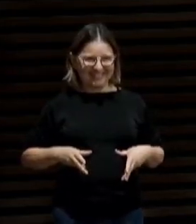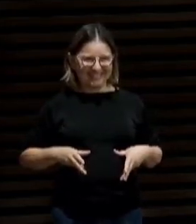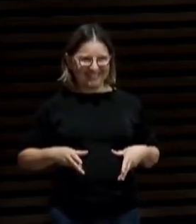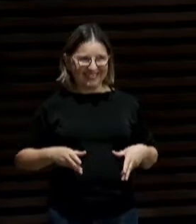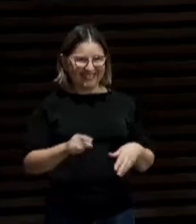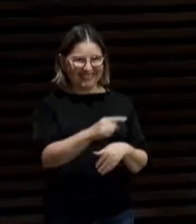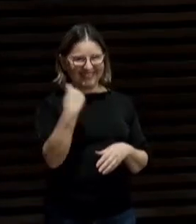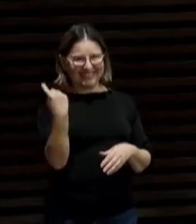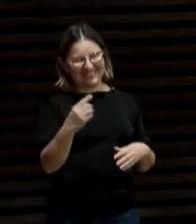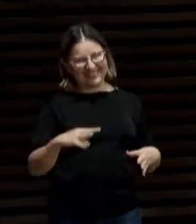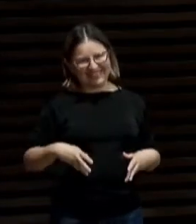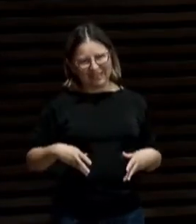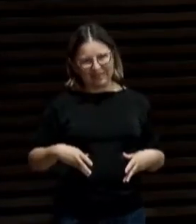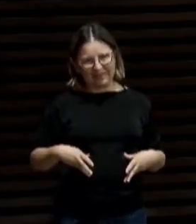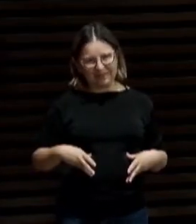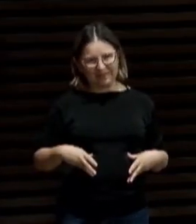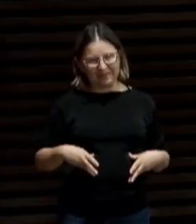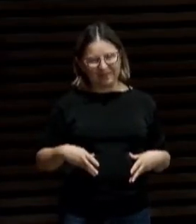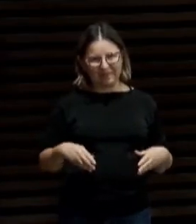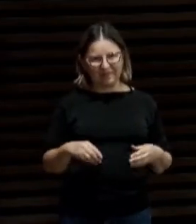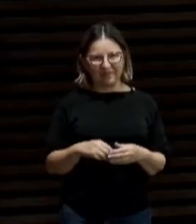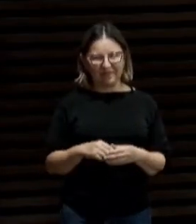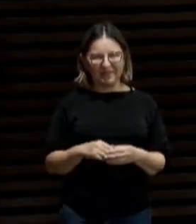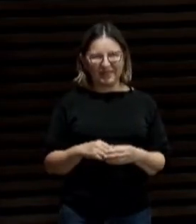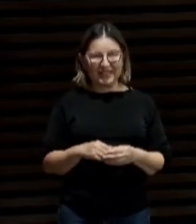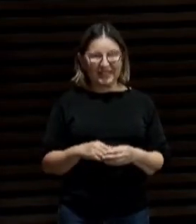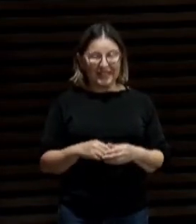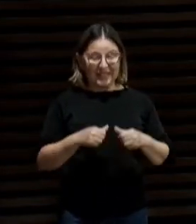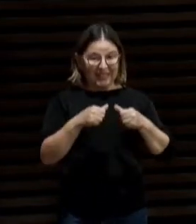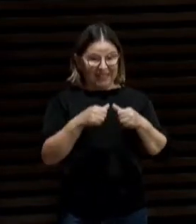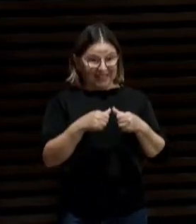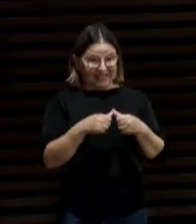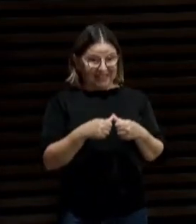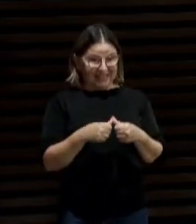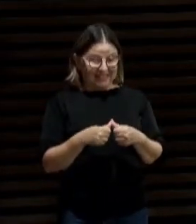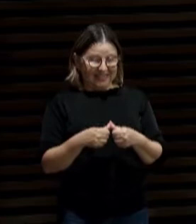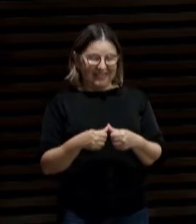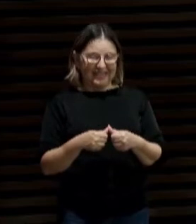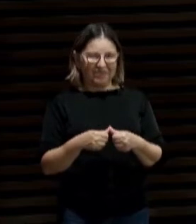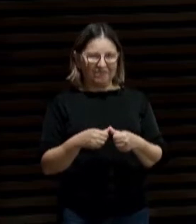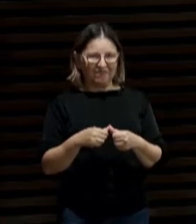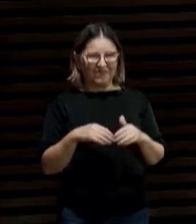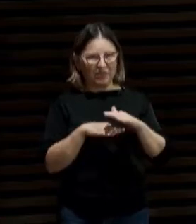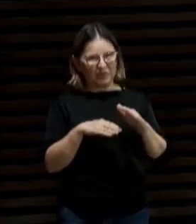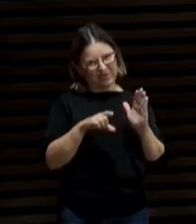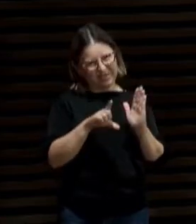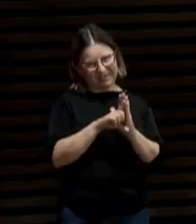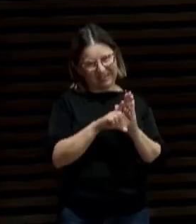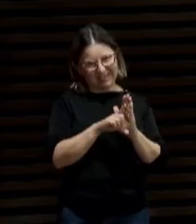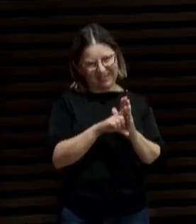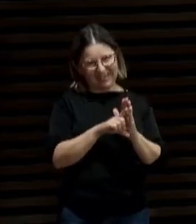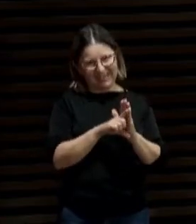nosso corpo, que está sujeito à lei da entropia. A lei da entropia é uma lei da natureza que diz que tudo